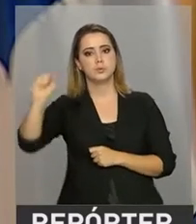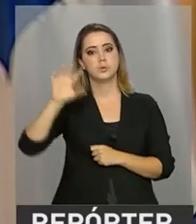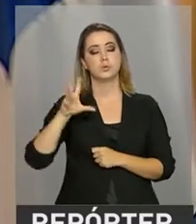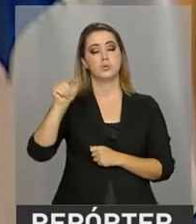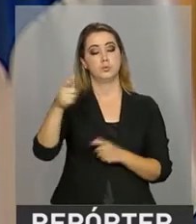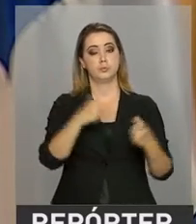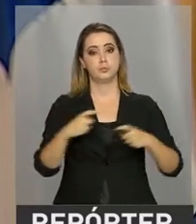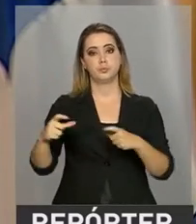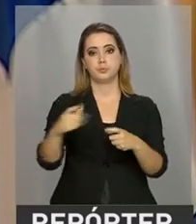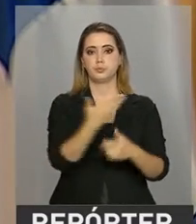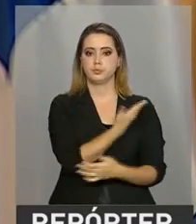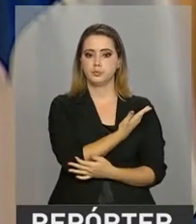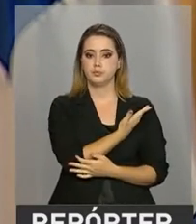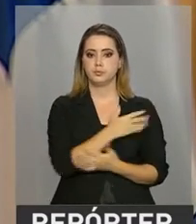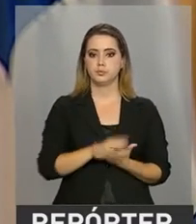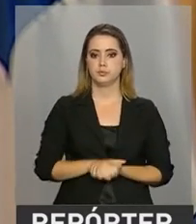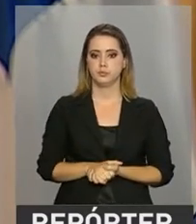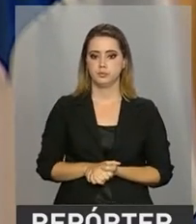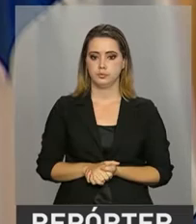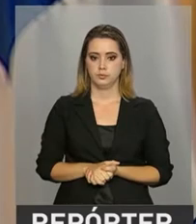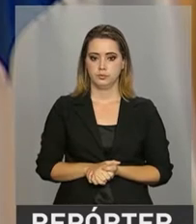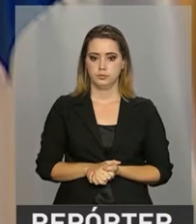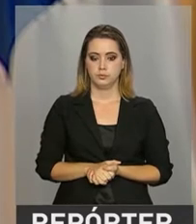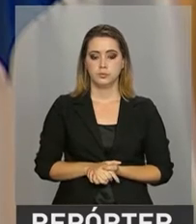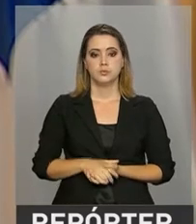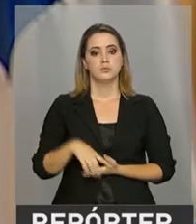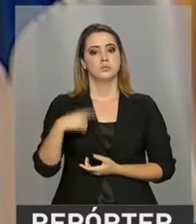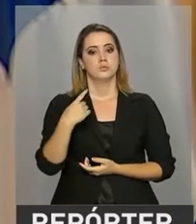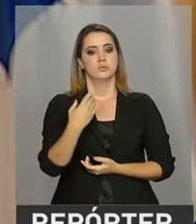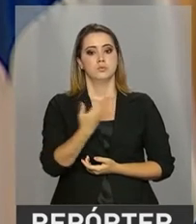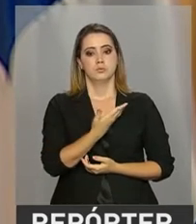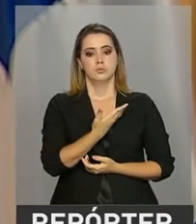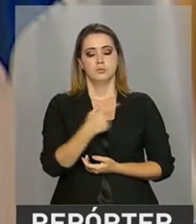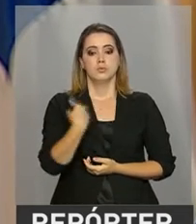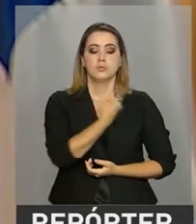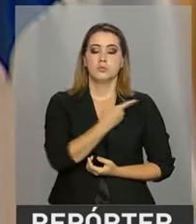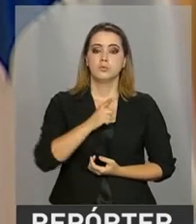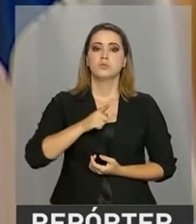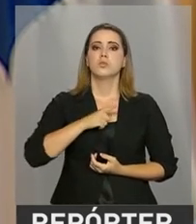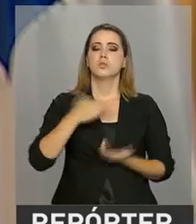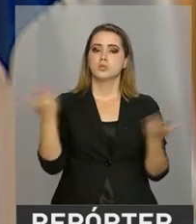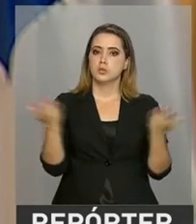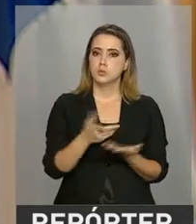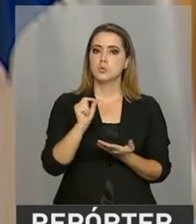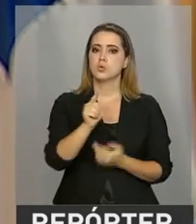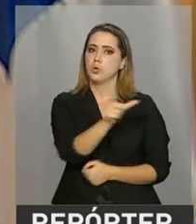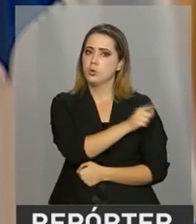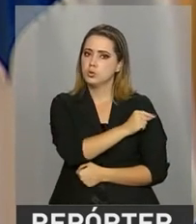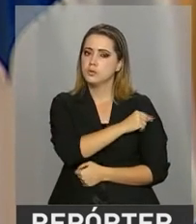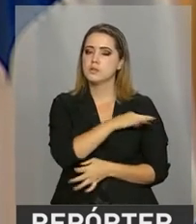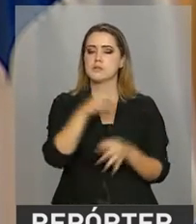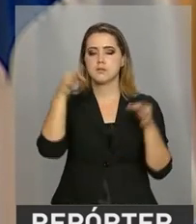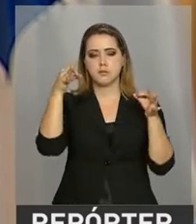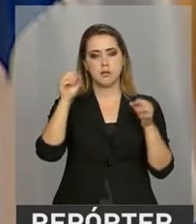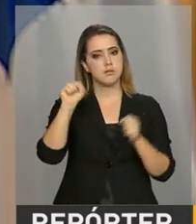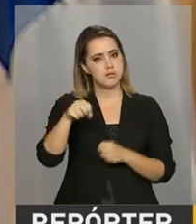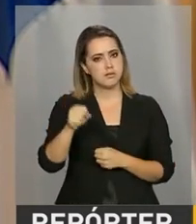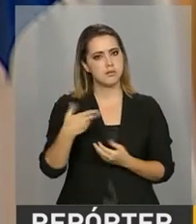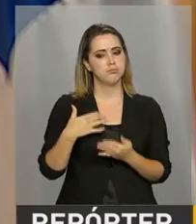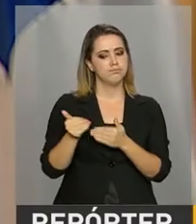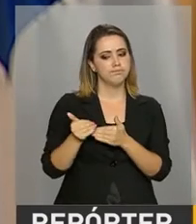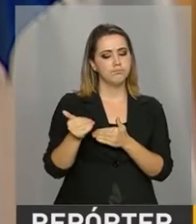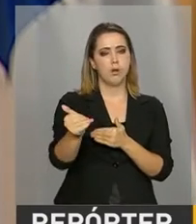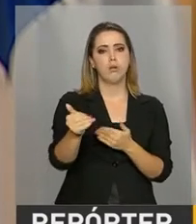temos as meninas portanto hoje o suficiente para a situação atual temos vacina suficiente para as próximas